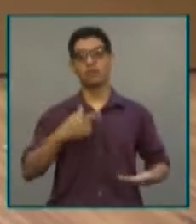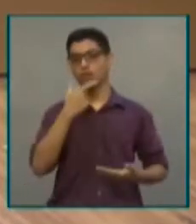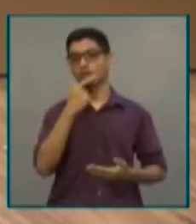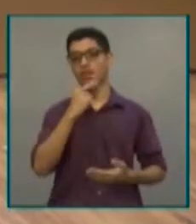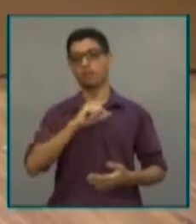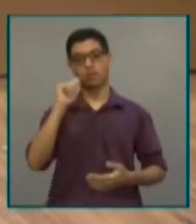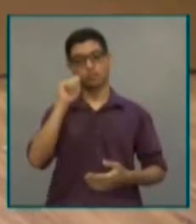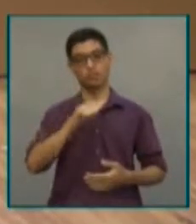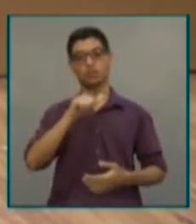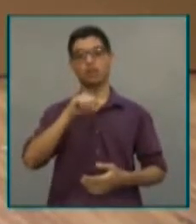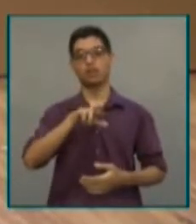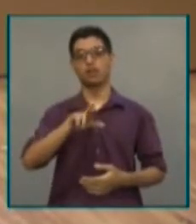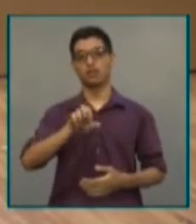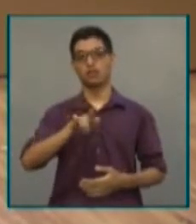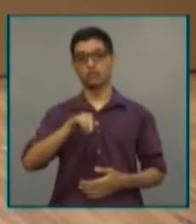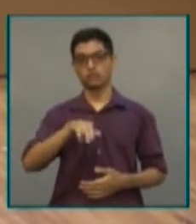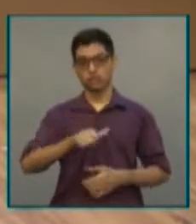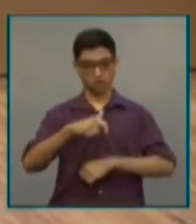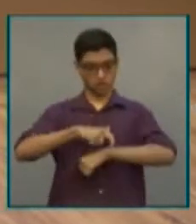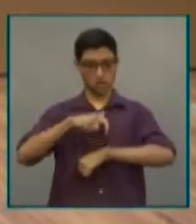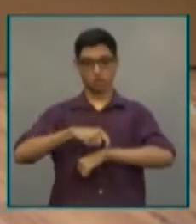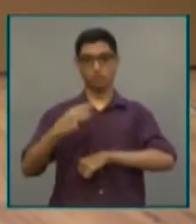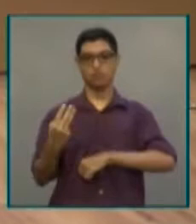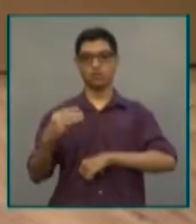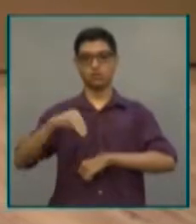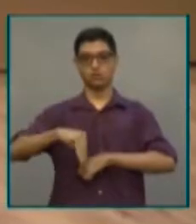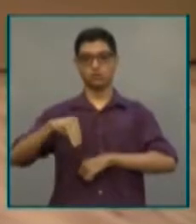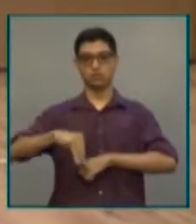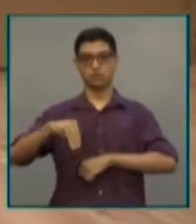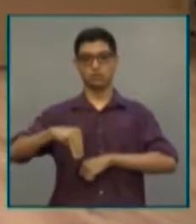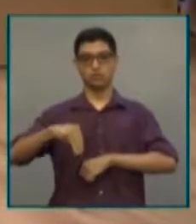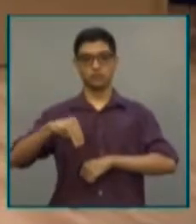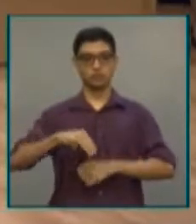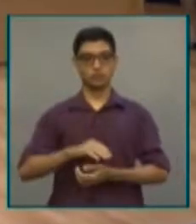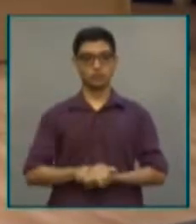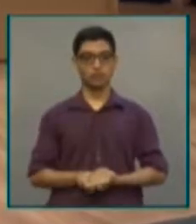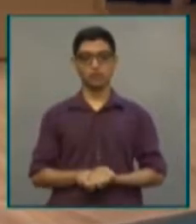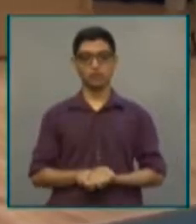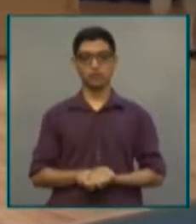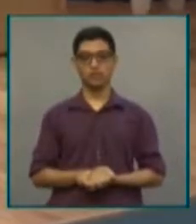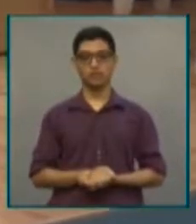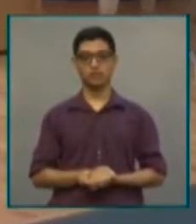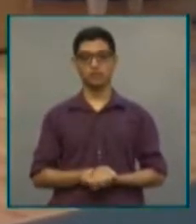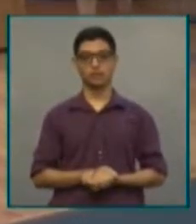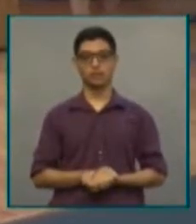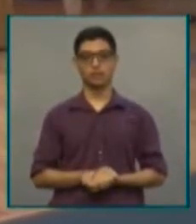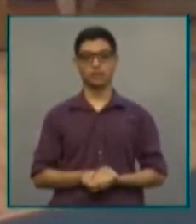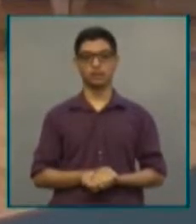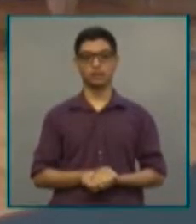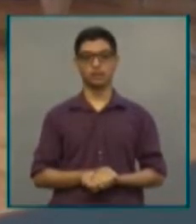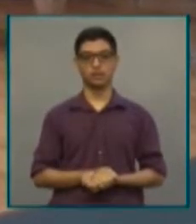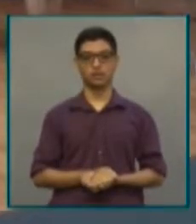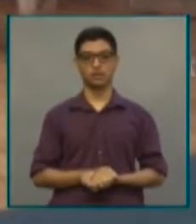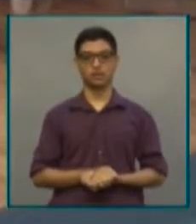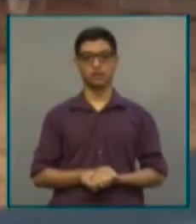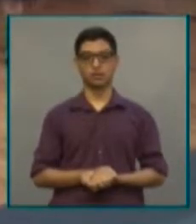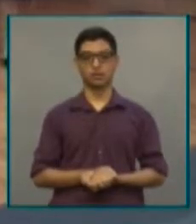usar seus 3 minutos para expor suas propostas, assim como as considerações finais.